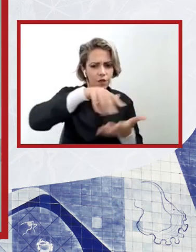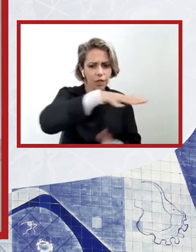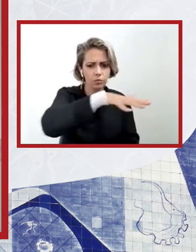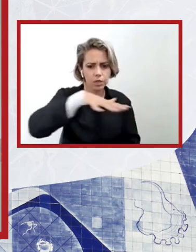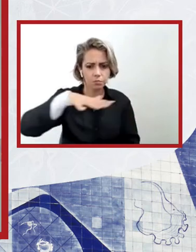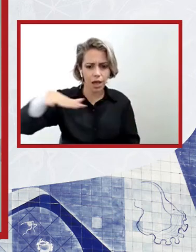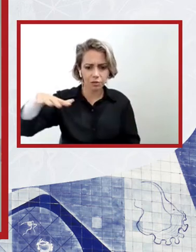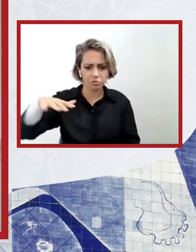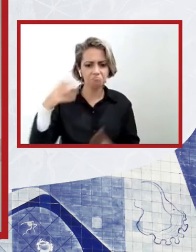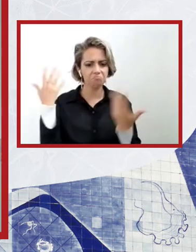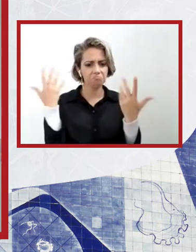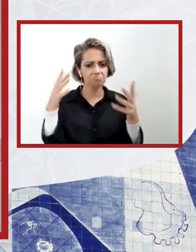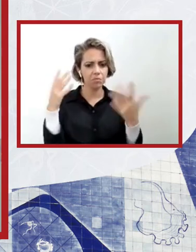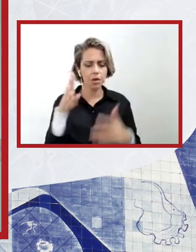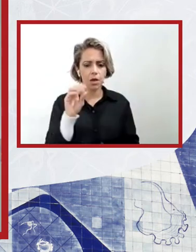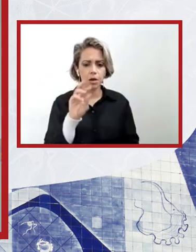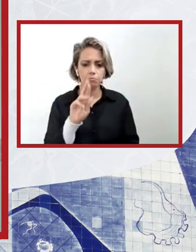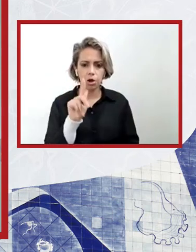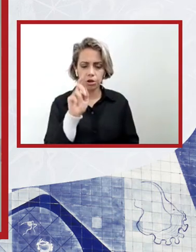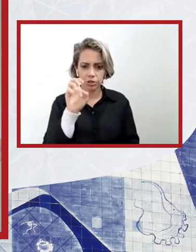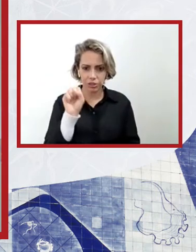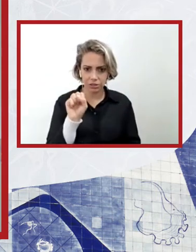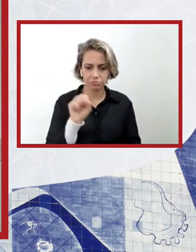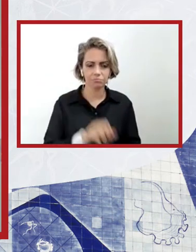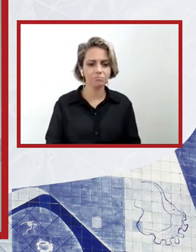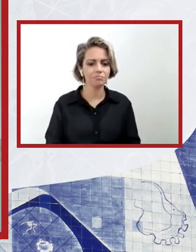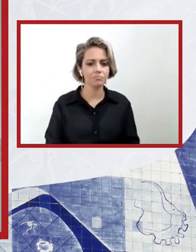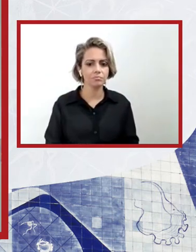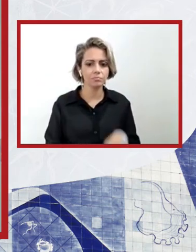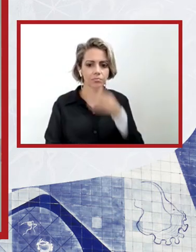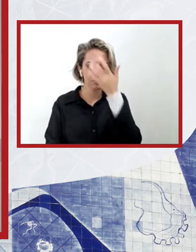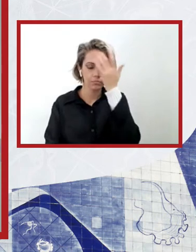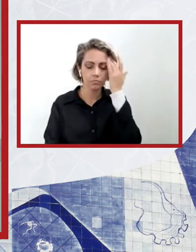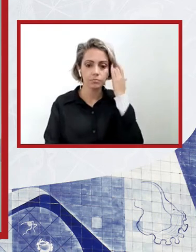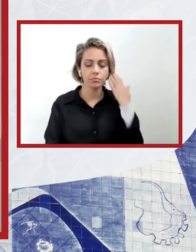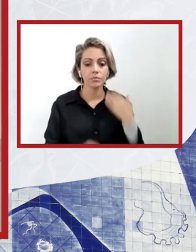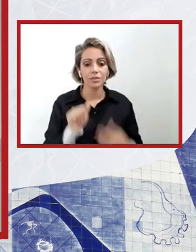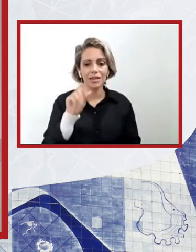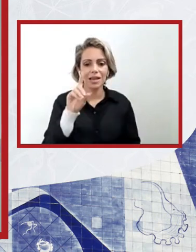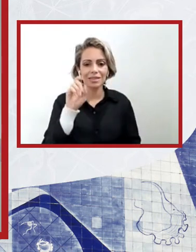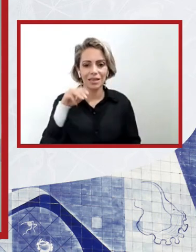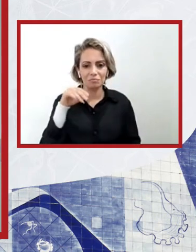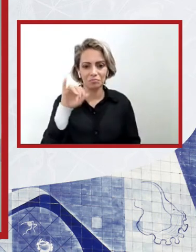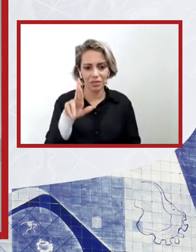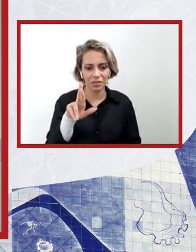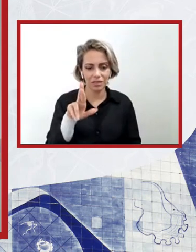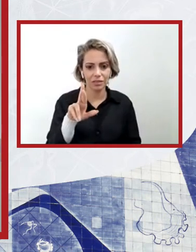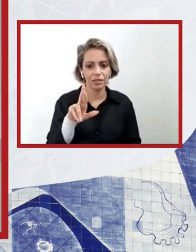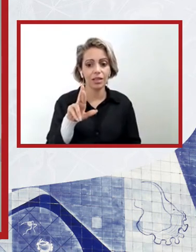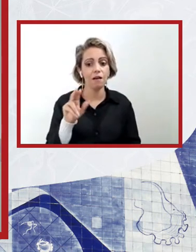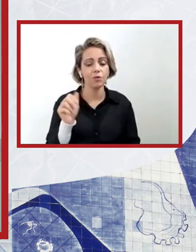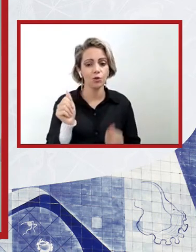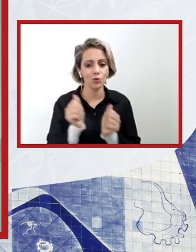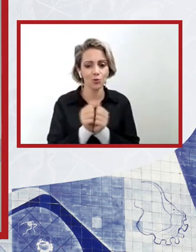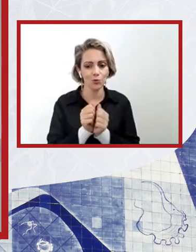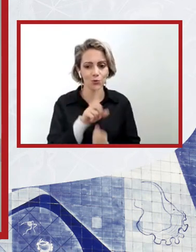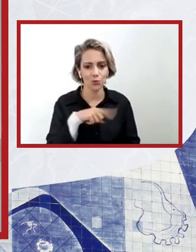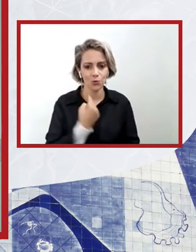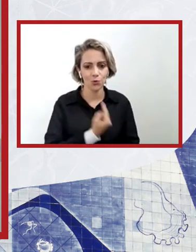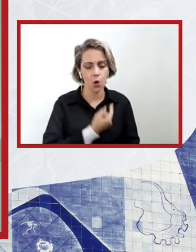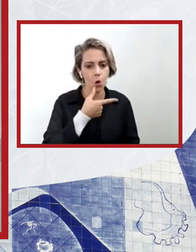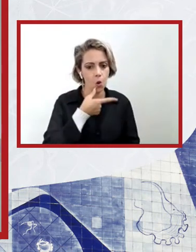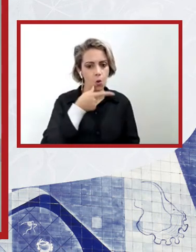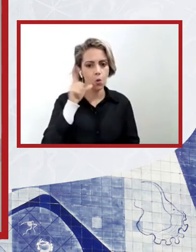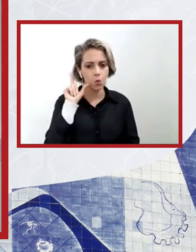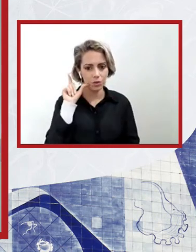em ouvi-lo e aprender mais. E o Ademir, que é o vice-diretor de ensino, estava com a gente ontem na primeira parte do